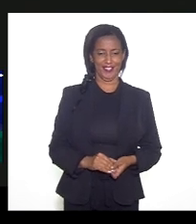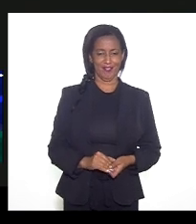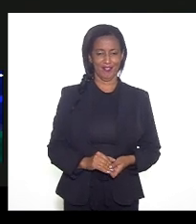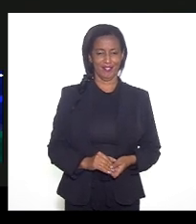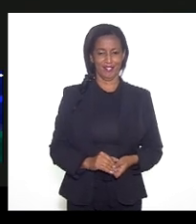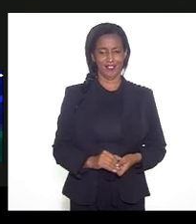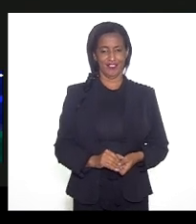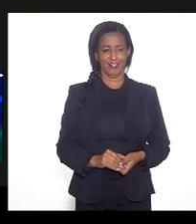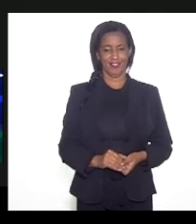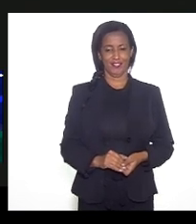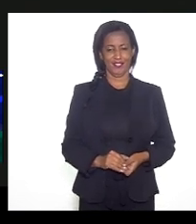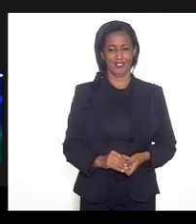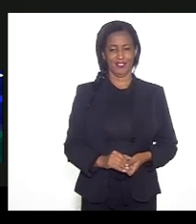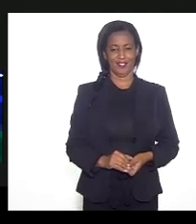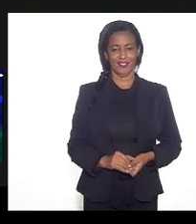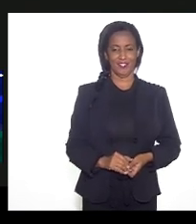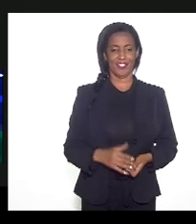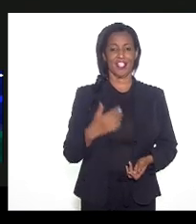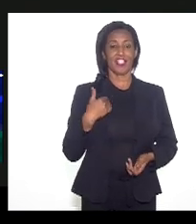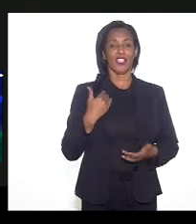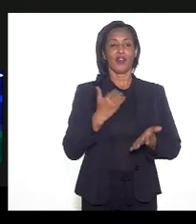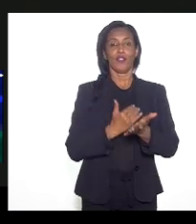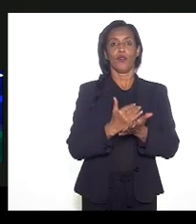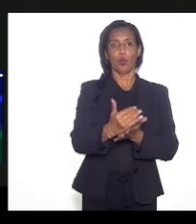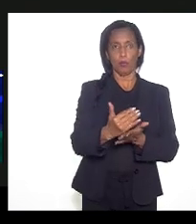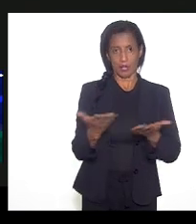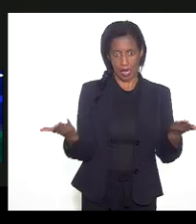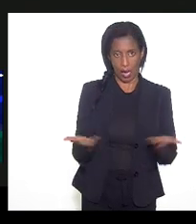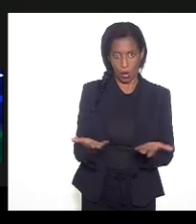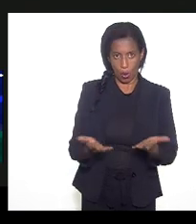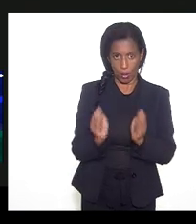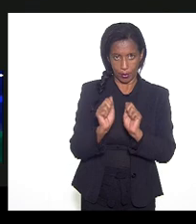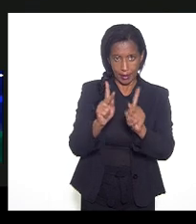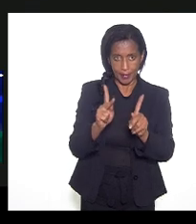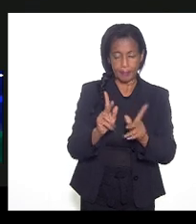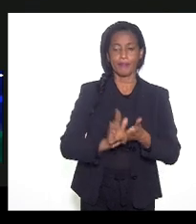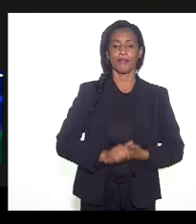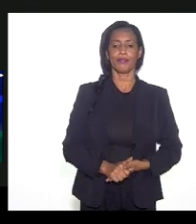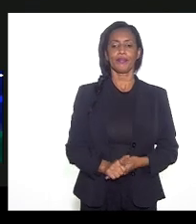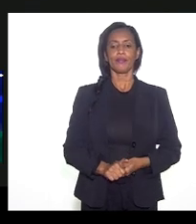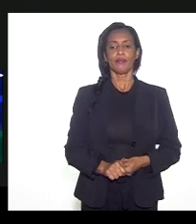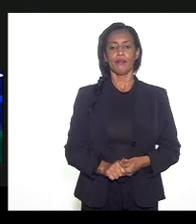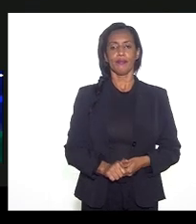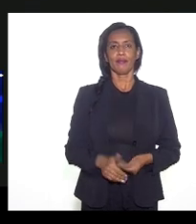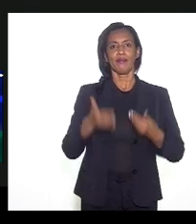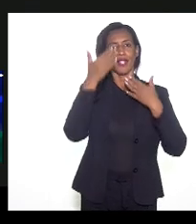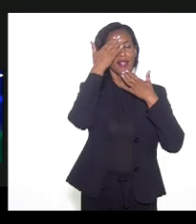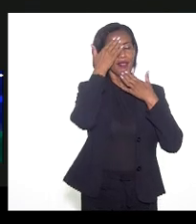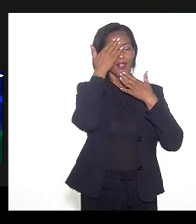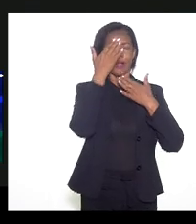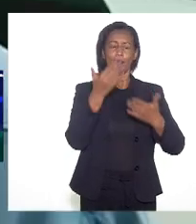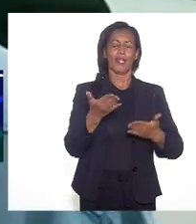lá. Deputado, eu vou começar a contar só a partir de agora, tá? O seu tempo. Obrigado, minha presidente, deputada Tia